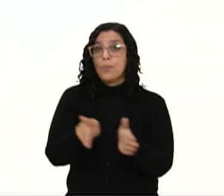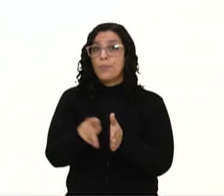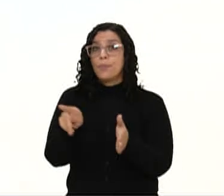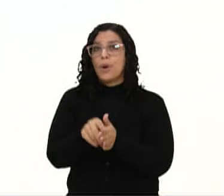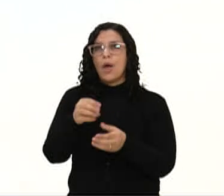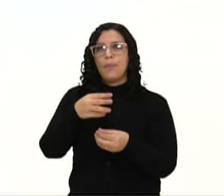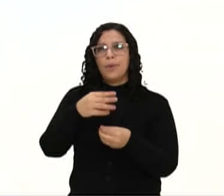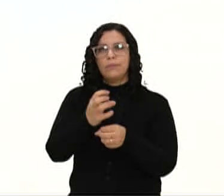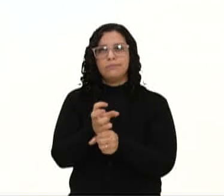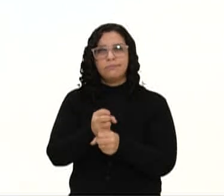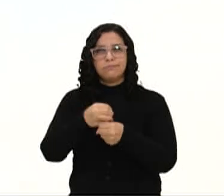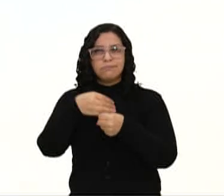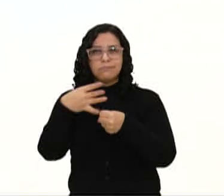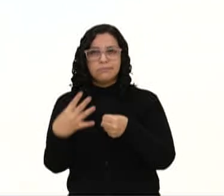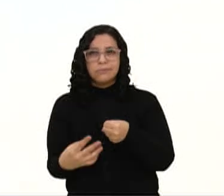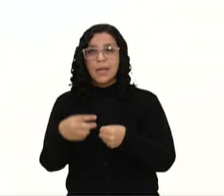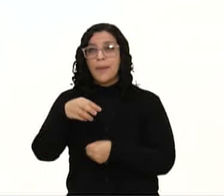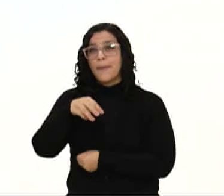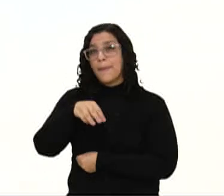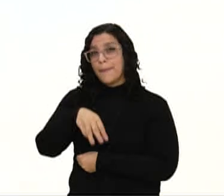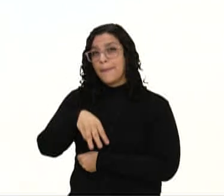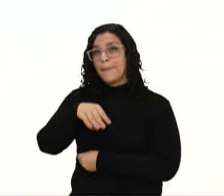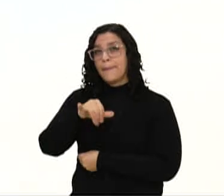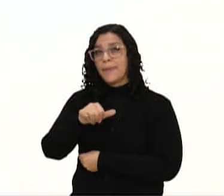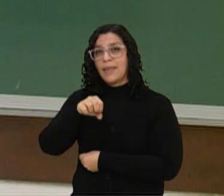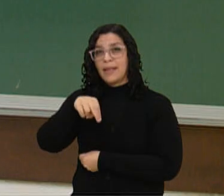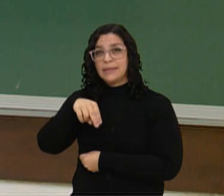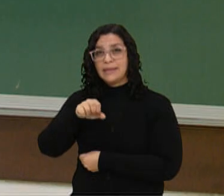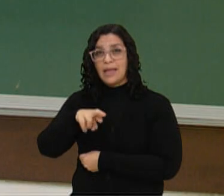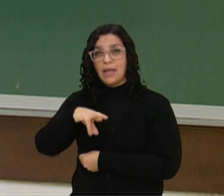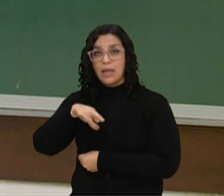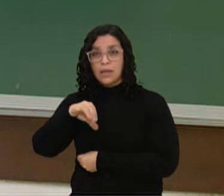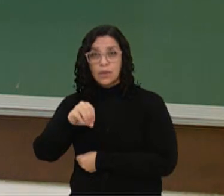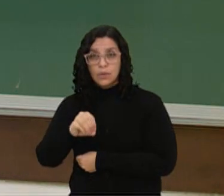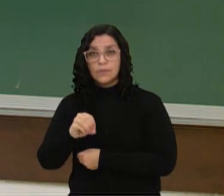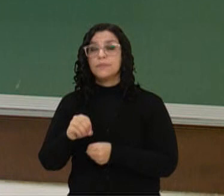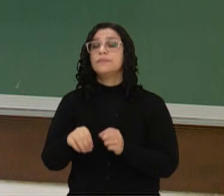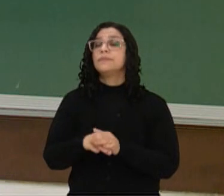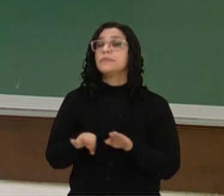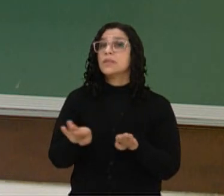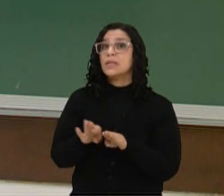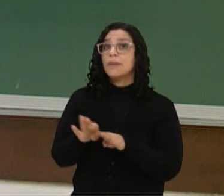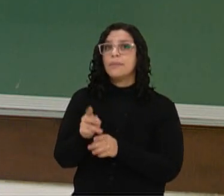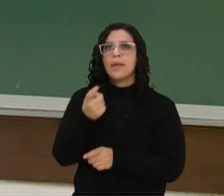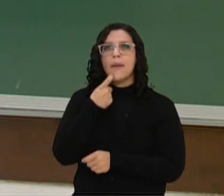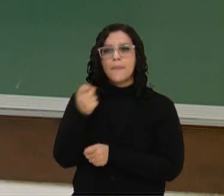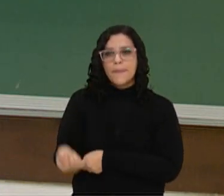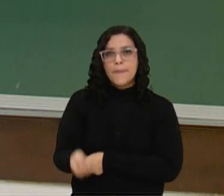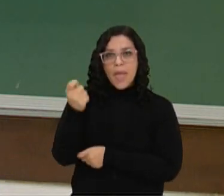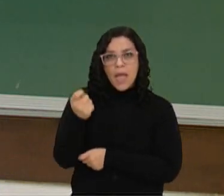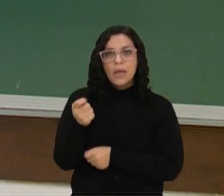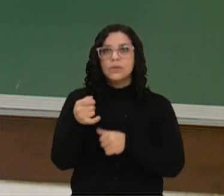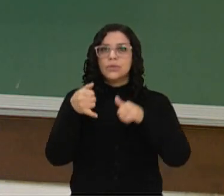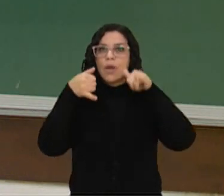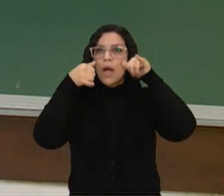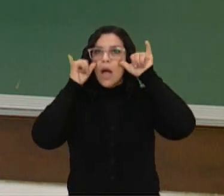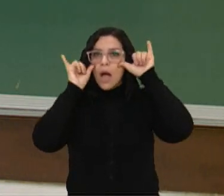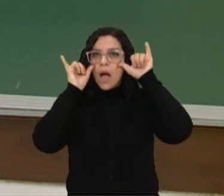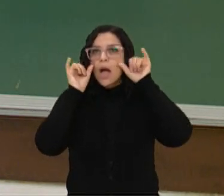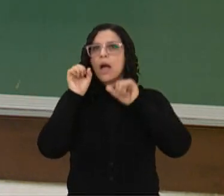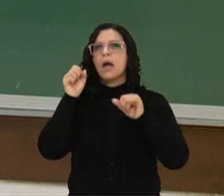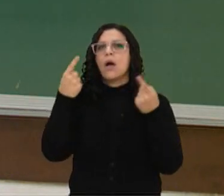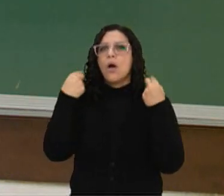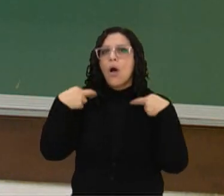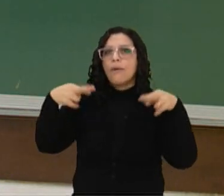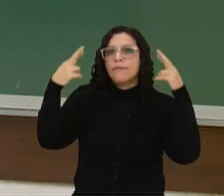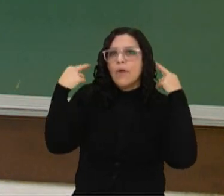minerais da natureza para serem transformados nos mais diferentes produtos, a pesca, a pecuária, que é a criação